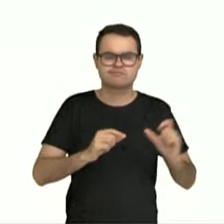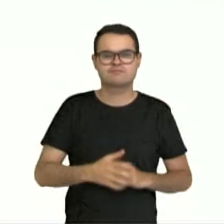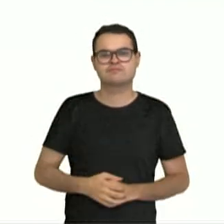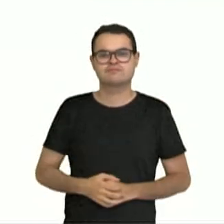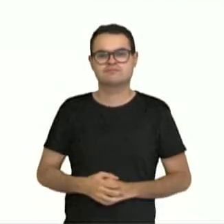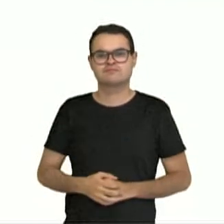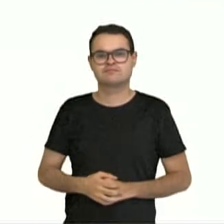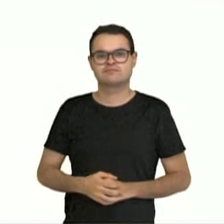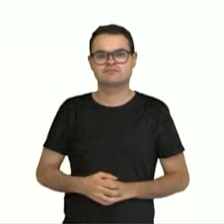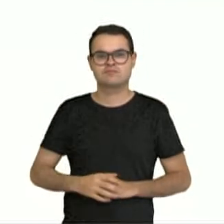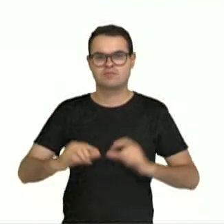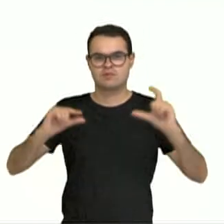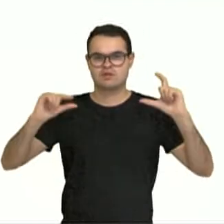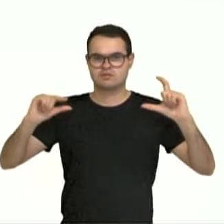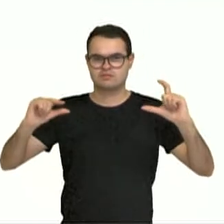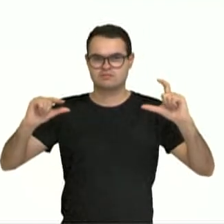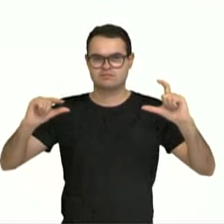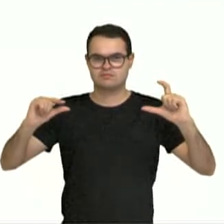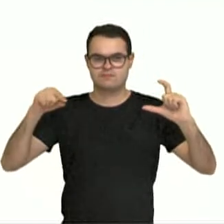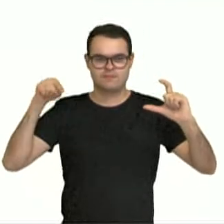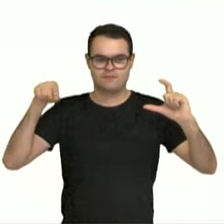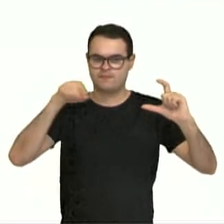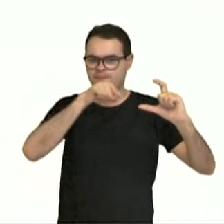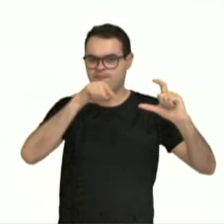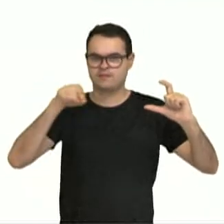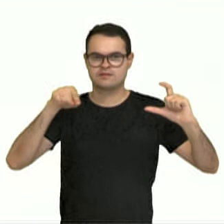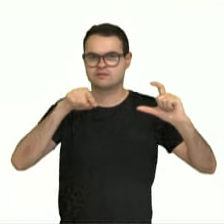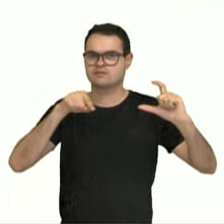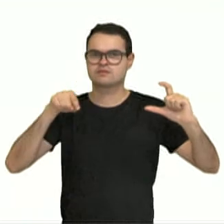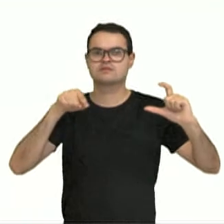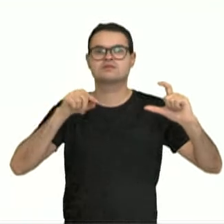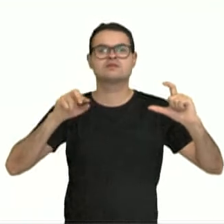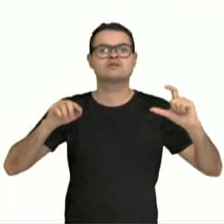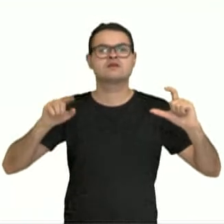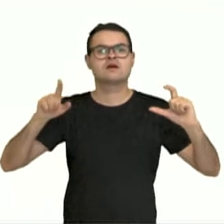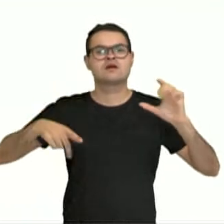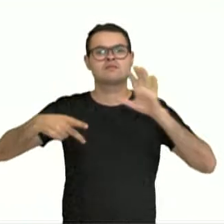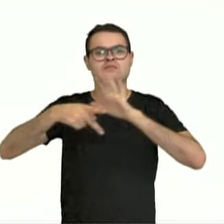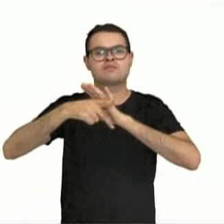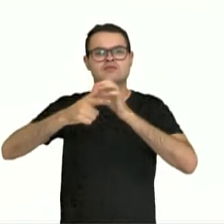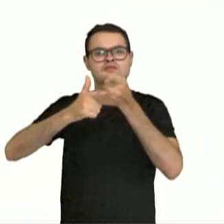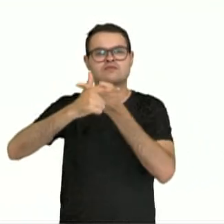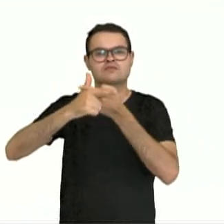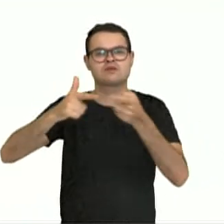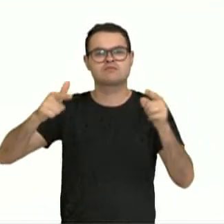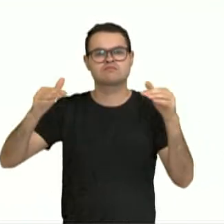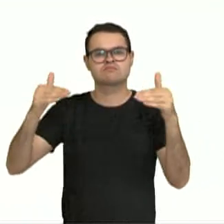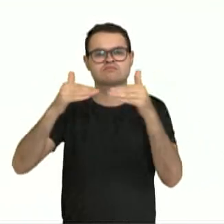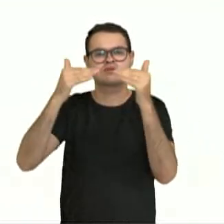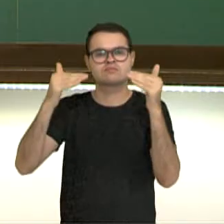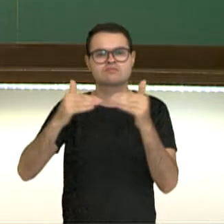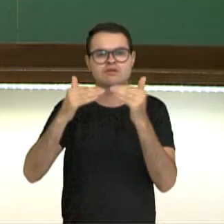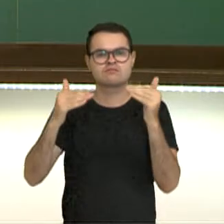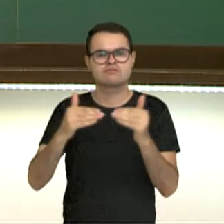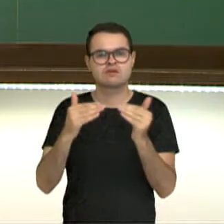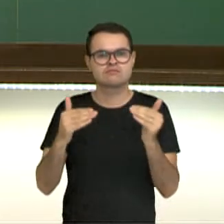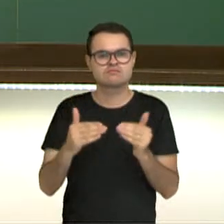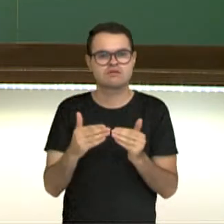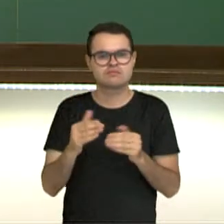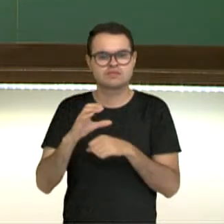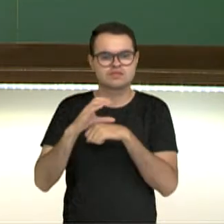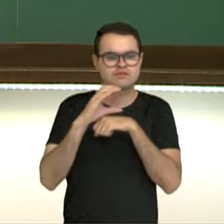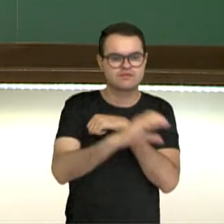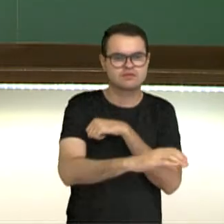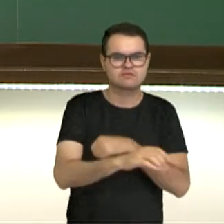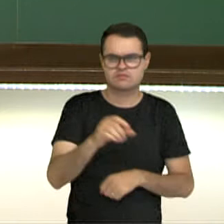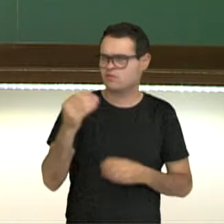que o conceito de razão e proporção nos auxilia a calcular uma divisão proporcional de investimento? Como assim,